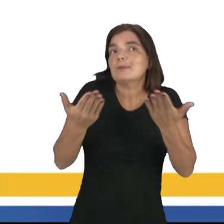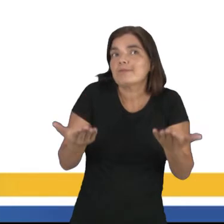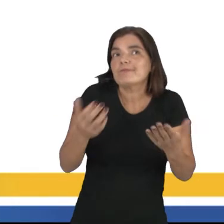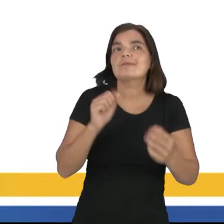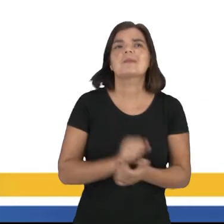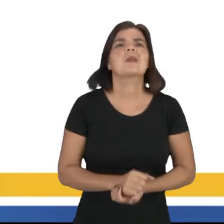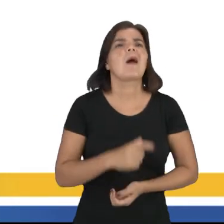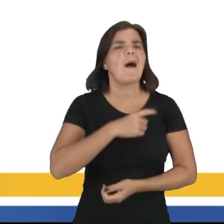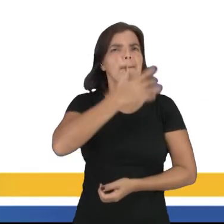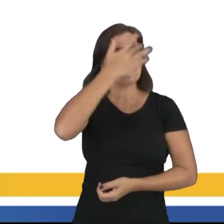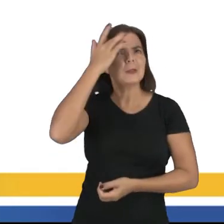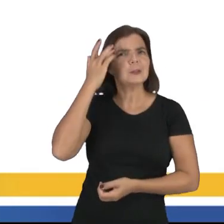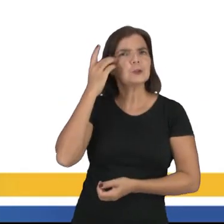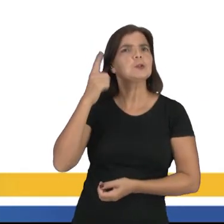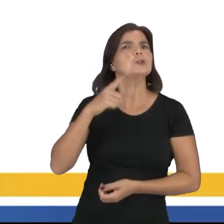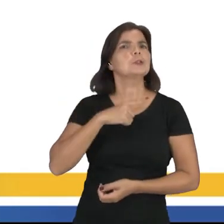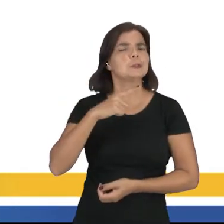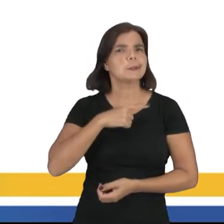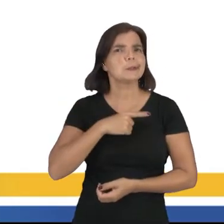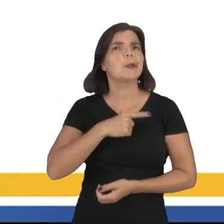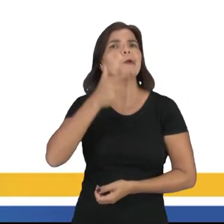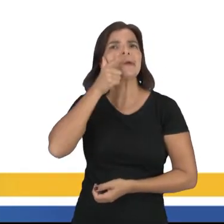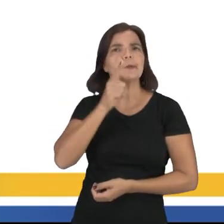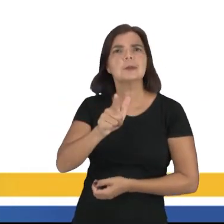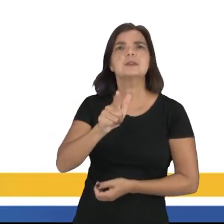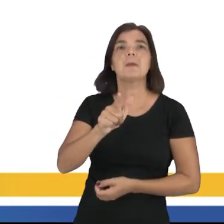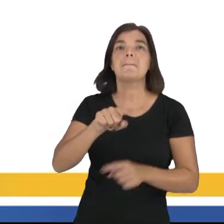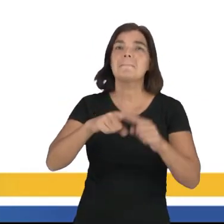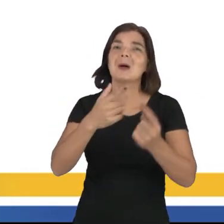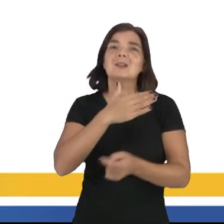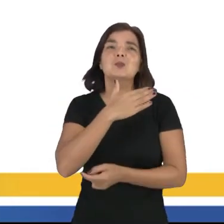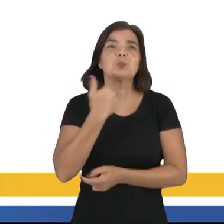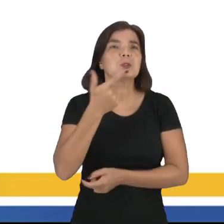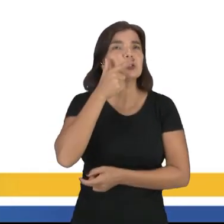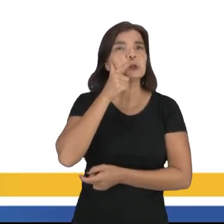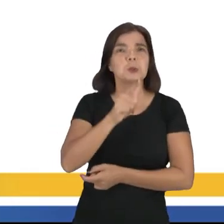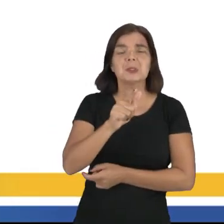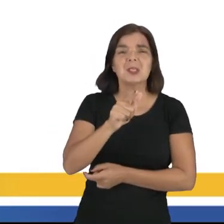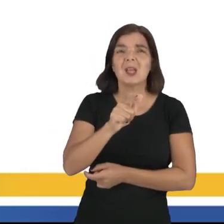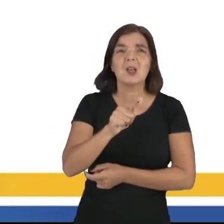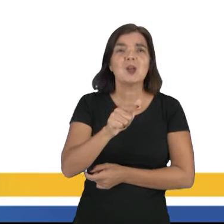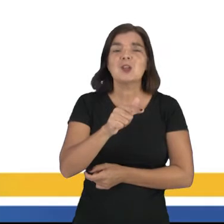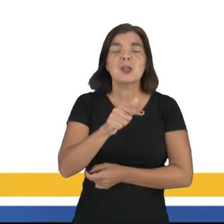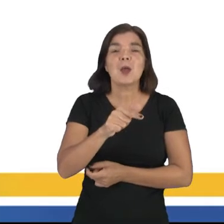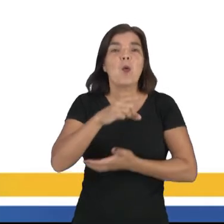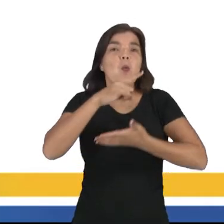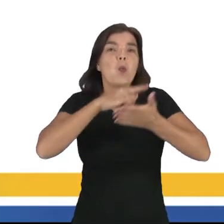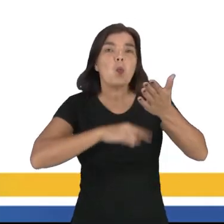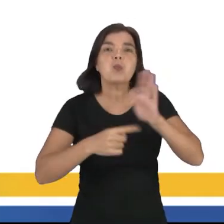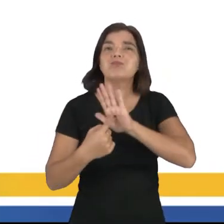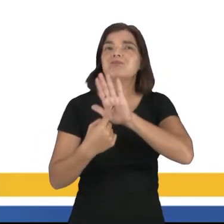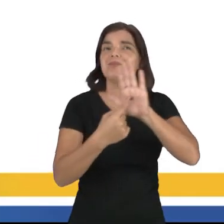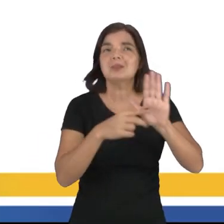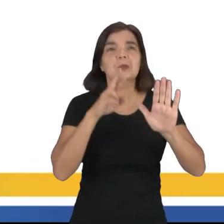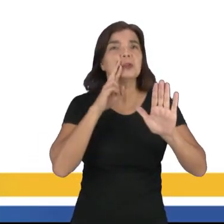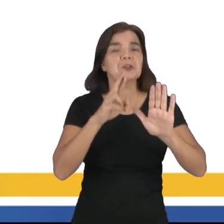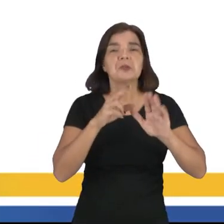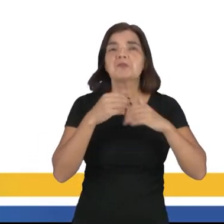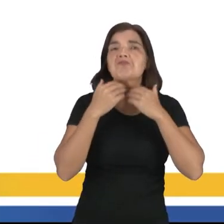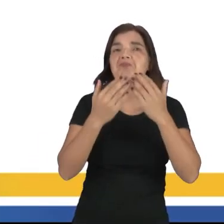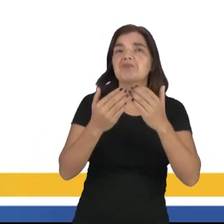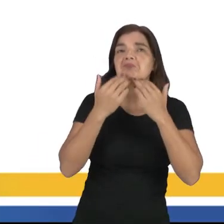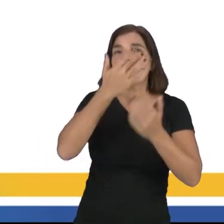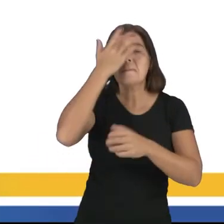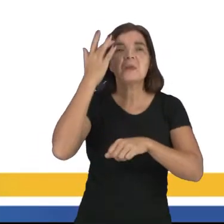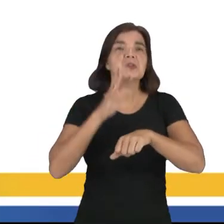mal. Enquanto isso, há gente que poderia ser salva, mas morre sem conseguir sequer um diagnóstico. Não